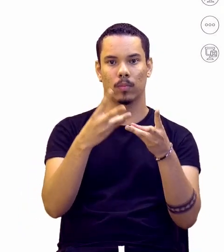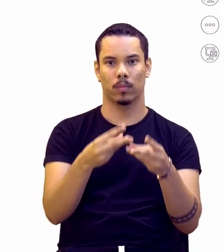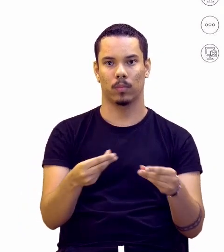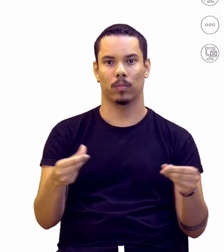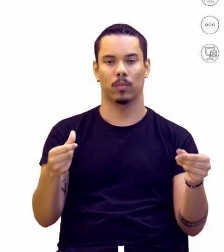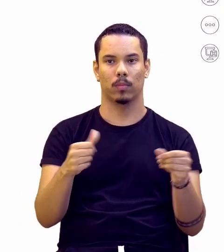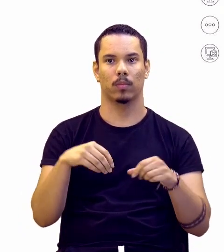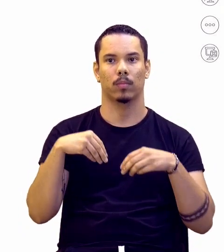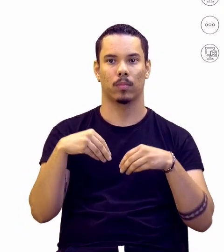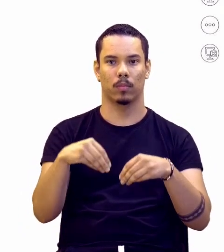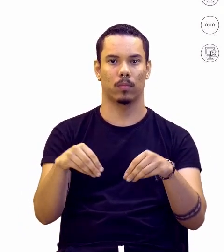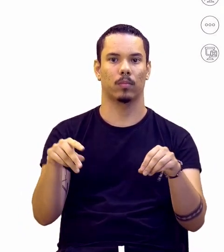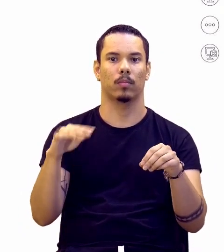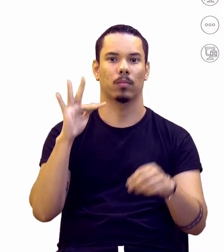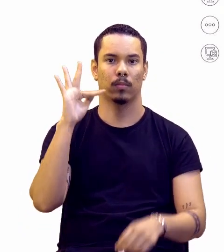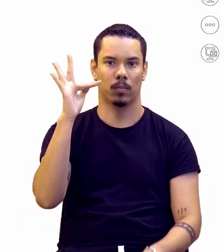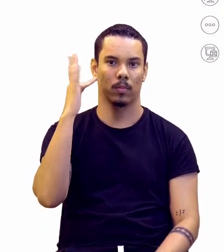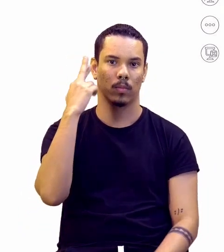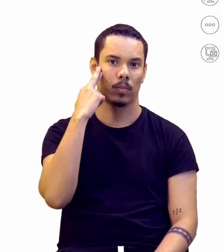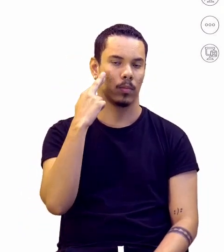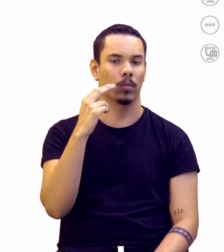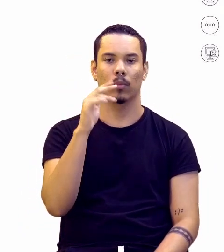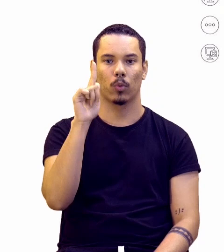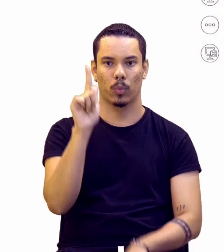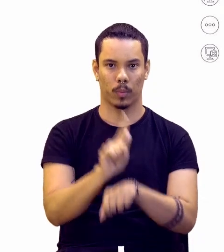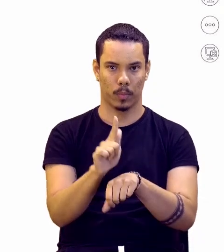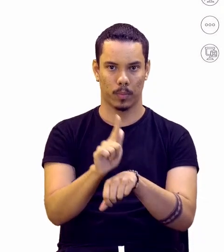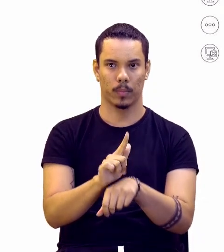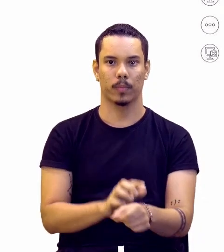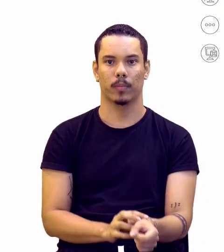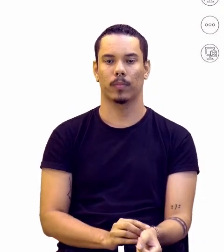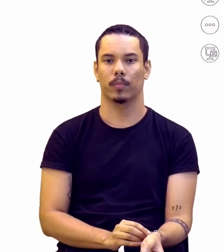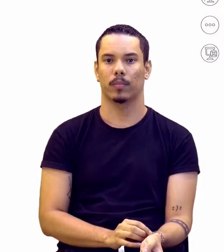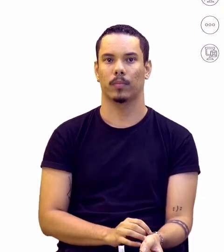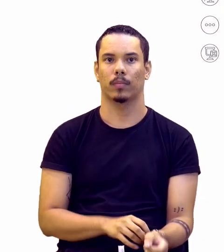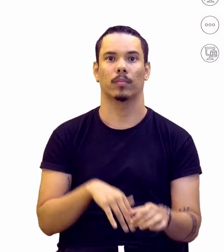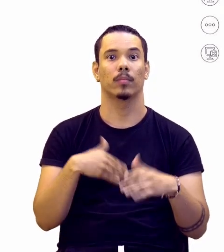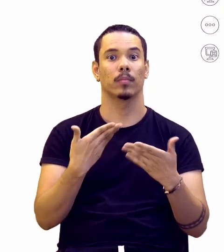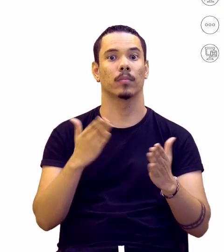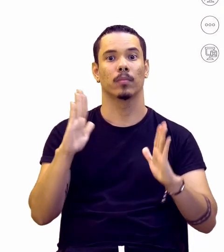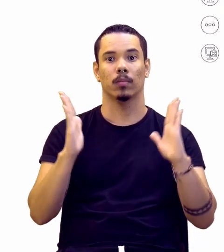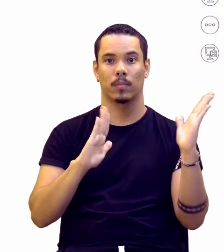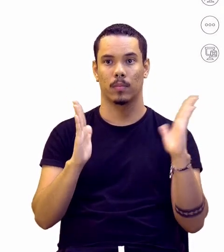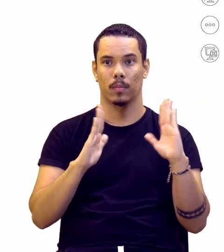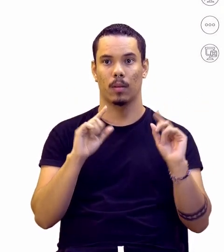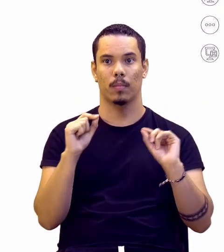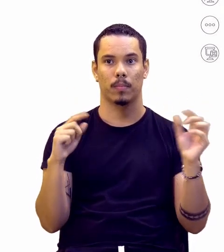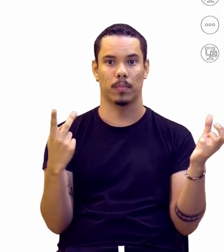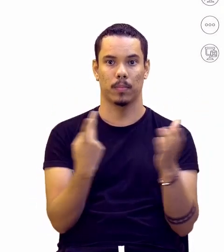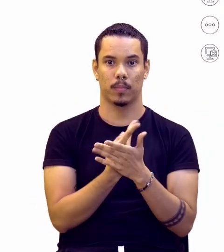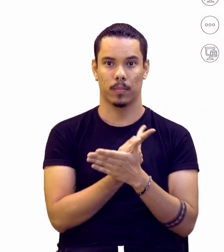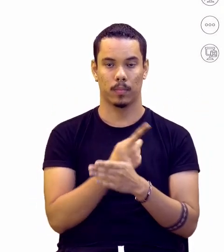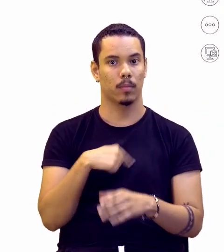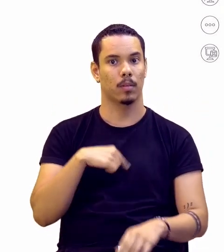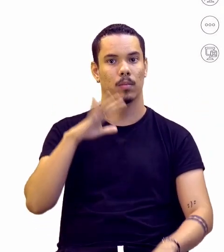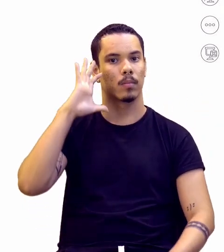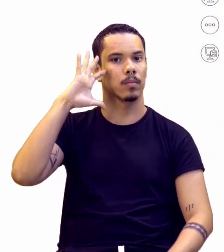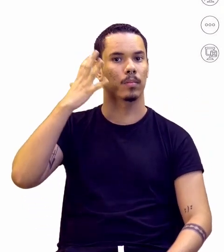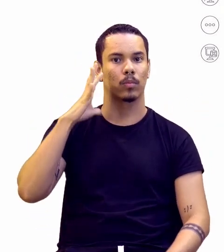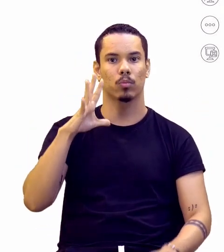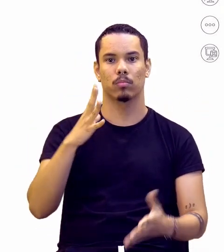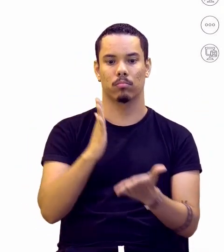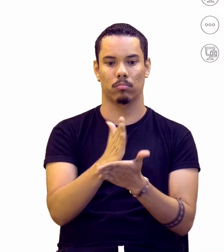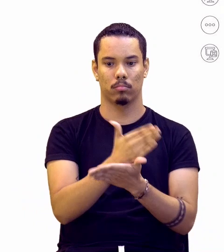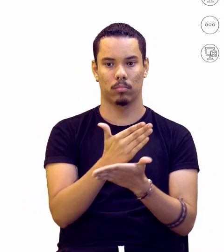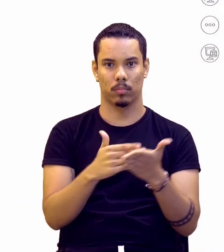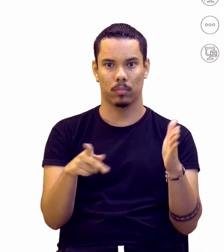Território Federal do Guaporé, beleza? E aí, na época, ele foi resultado do desmembramento